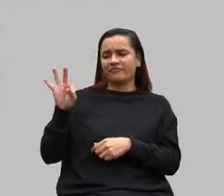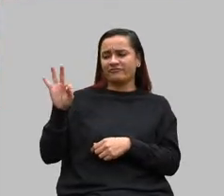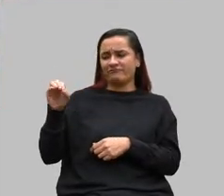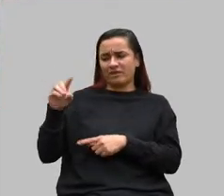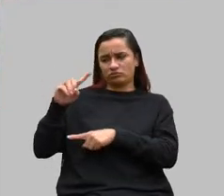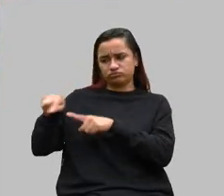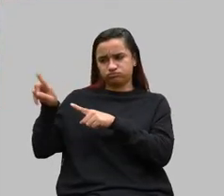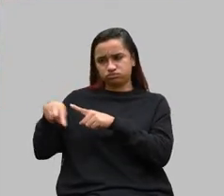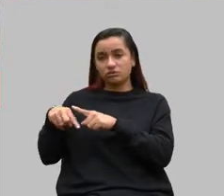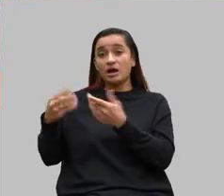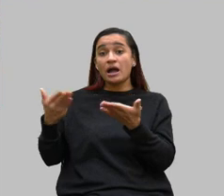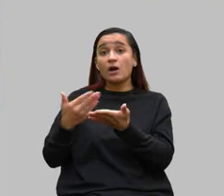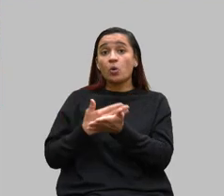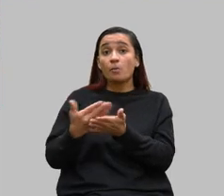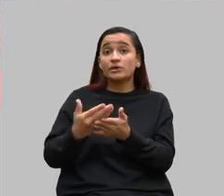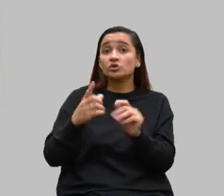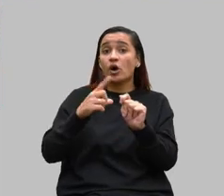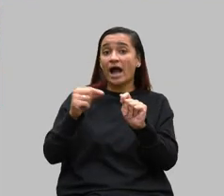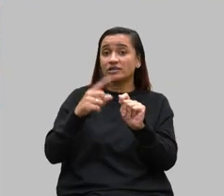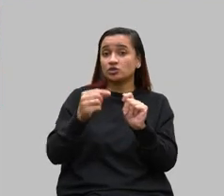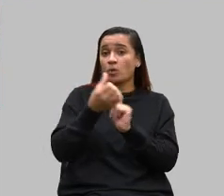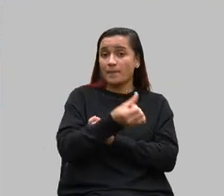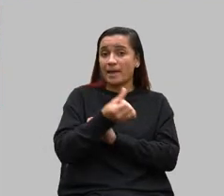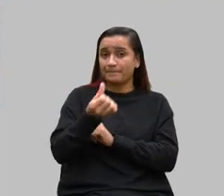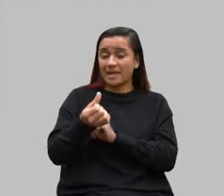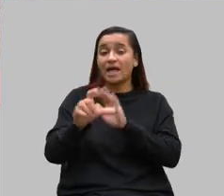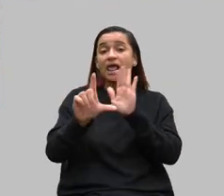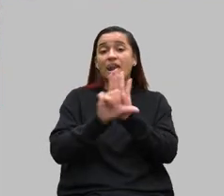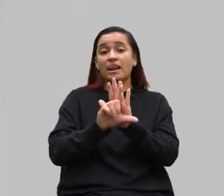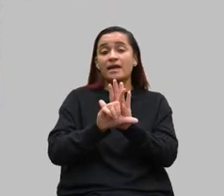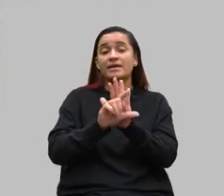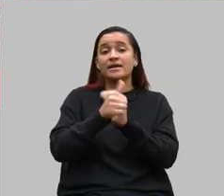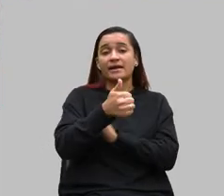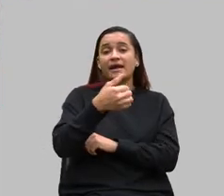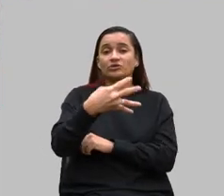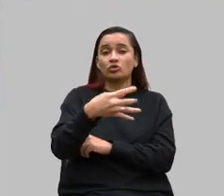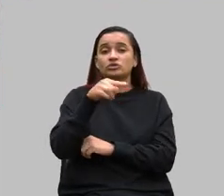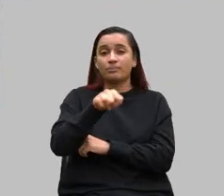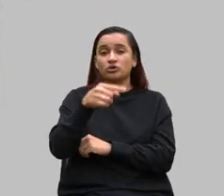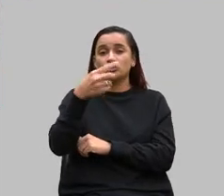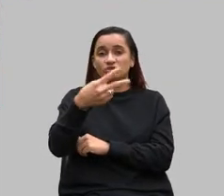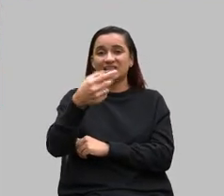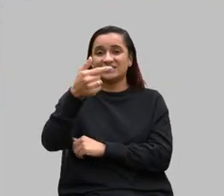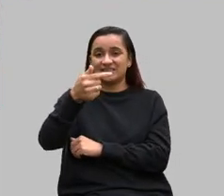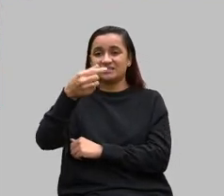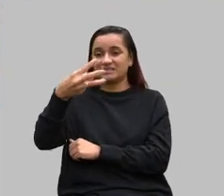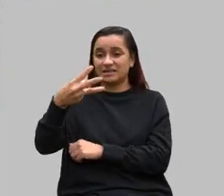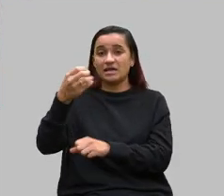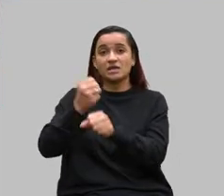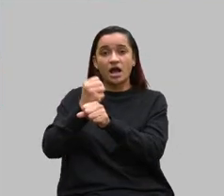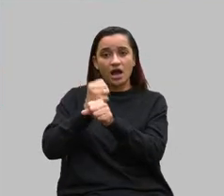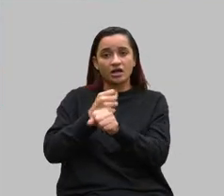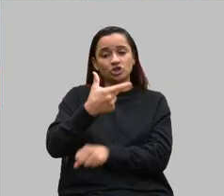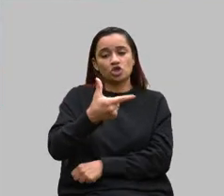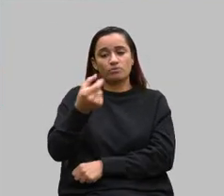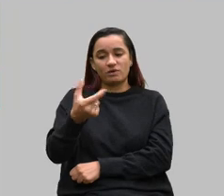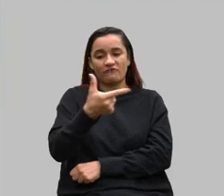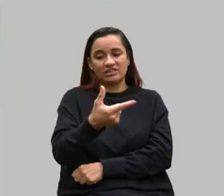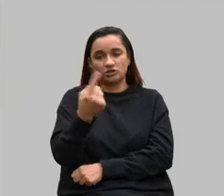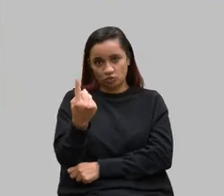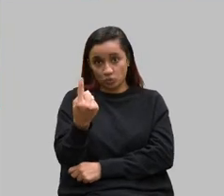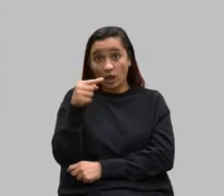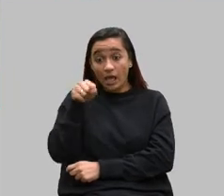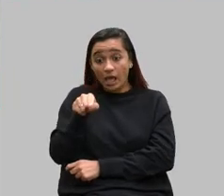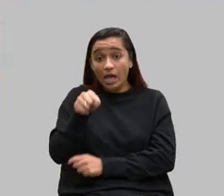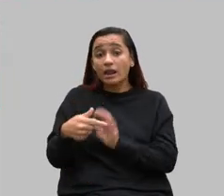a vigorar o artigo 66 da lei 14.273 de 2021 e nela deixa bem claro que